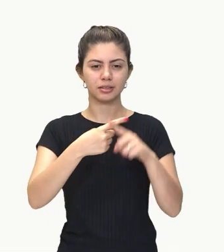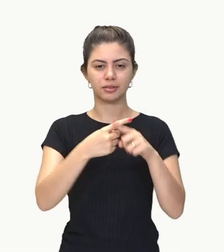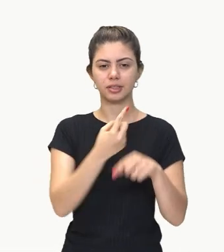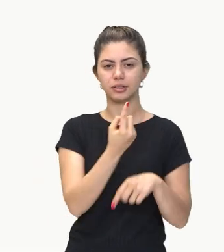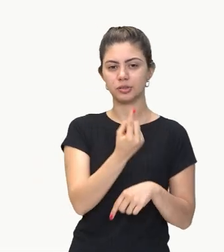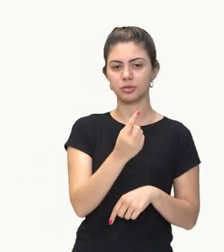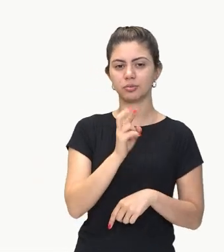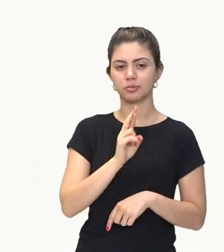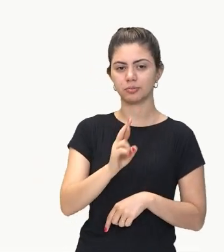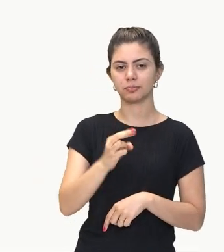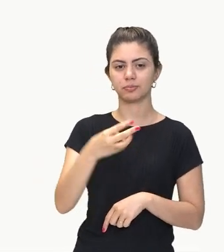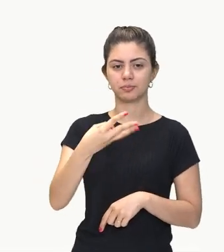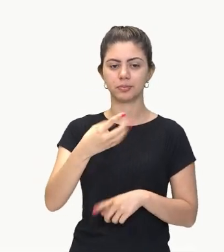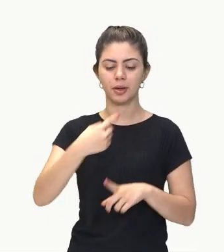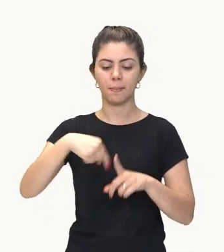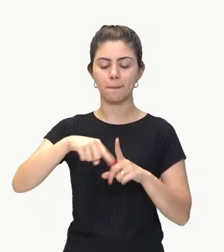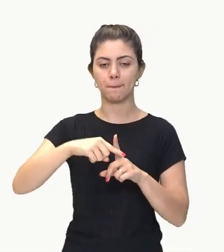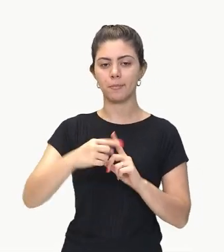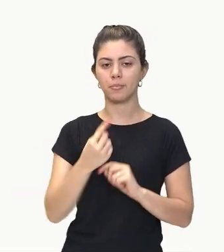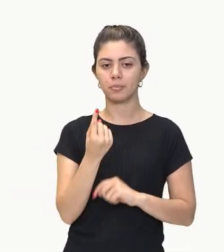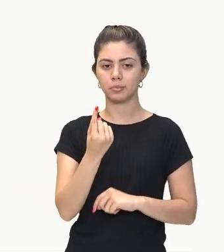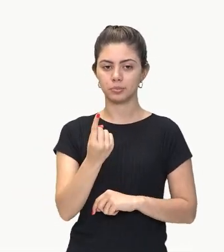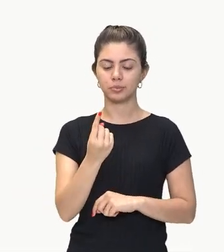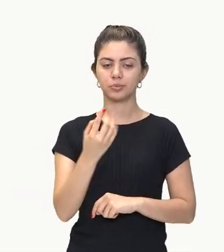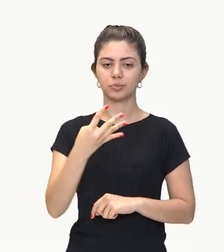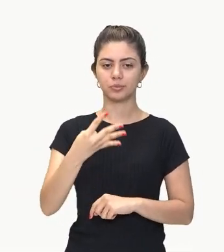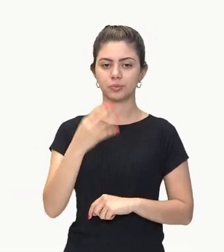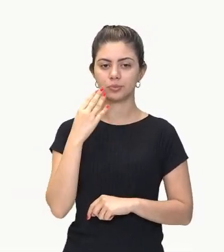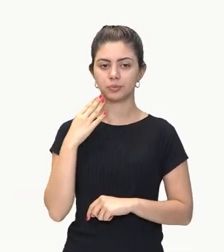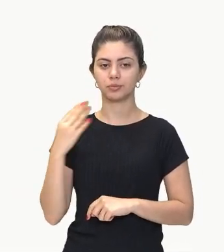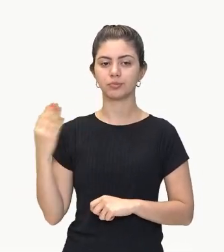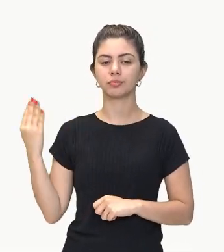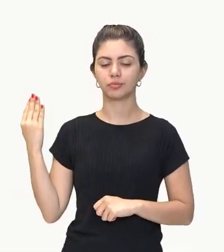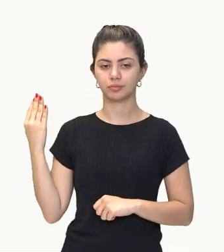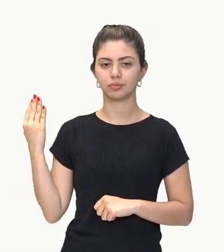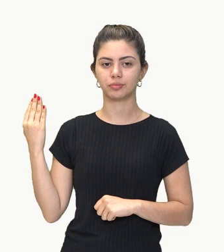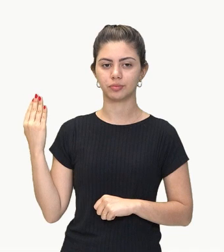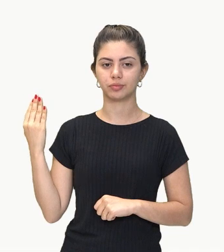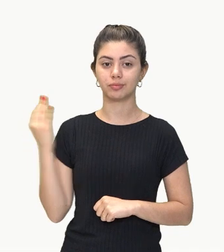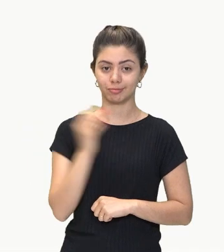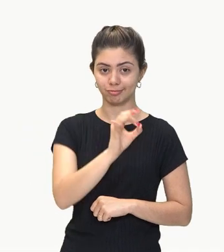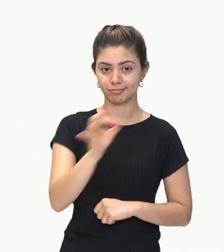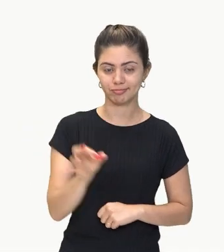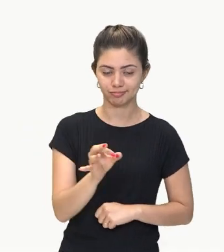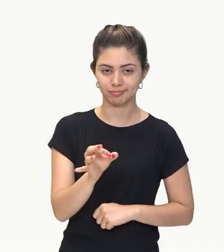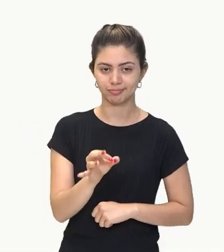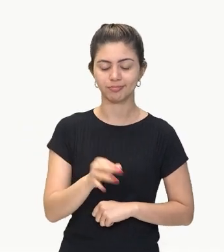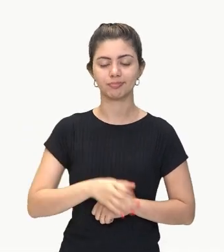3. Com mais 1, que já tinha subido, 4. Certo?